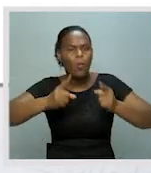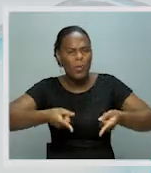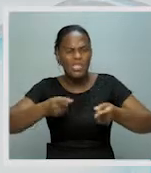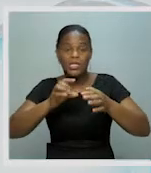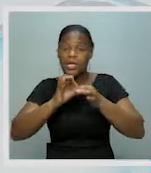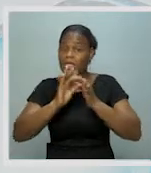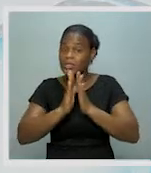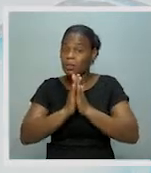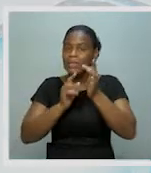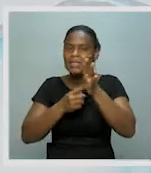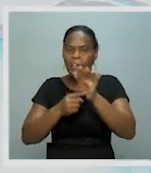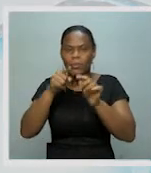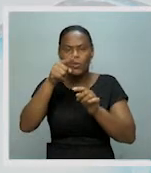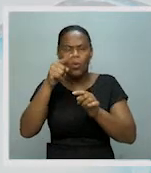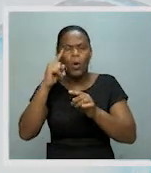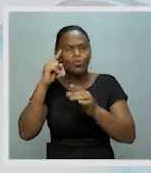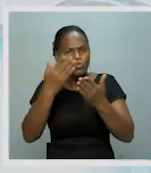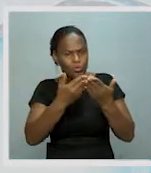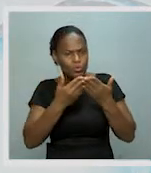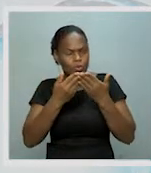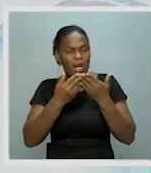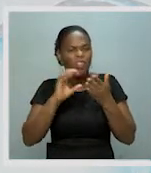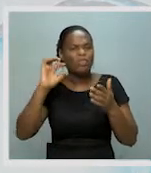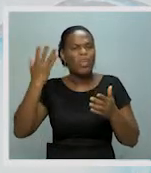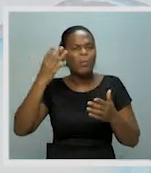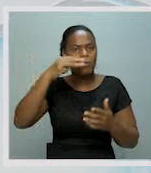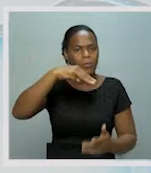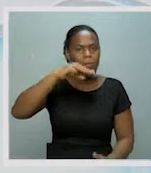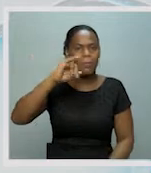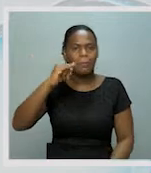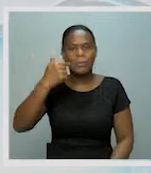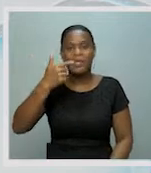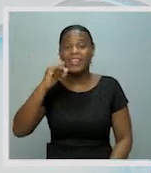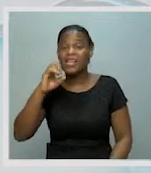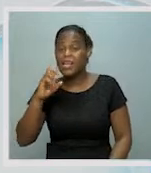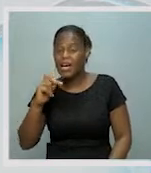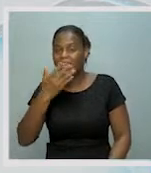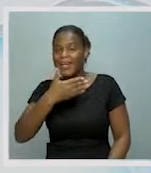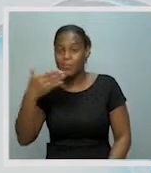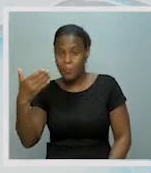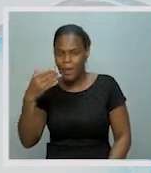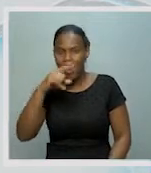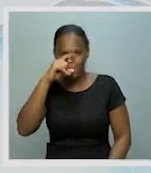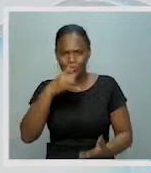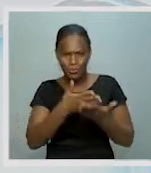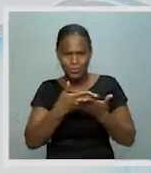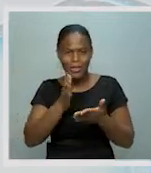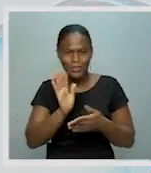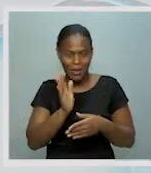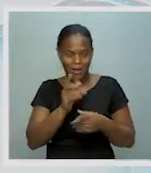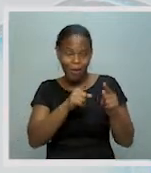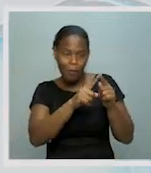vocês estudaram a filosofia, a época mítica, né? No 11º, vocês estudaram a época